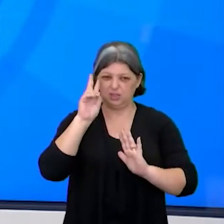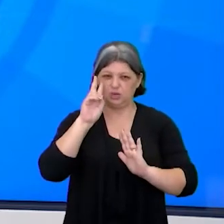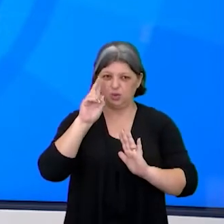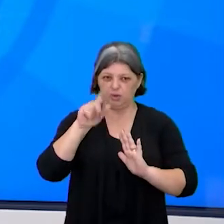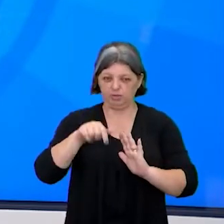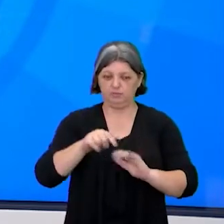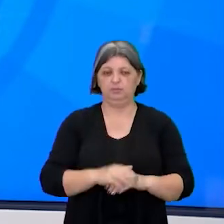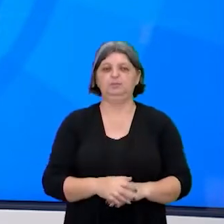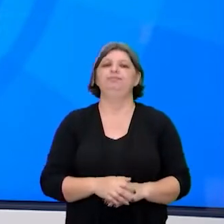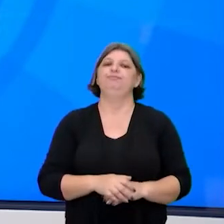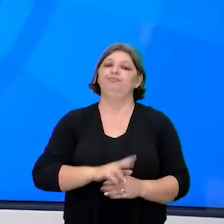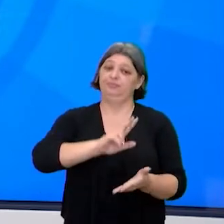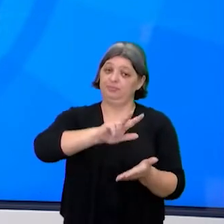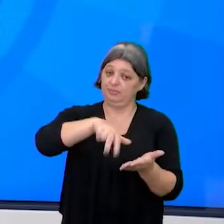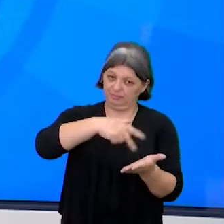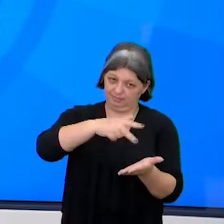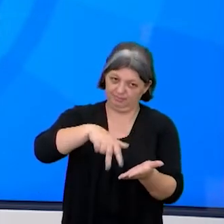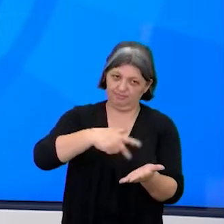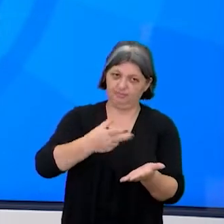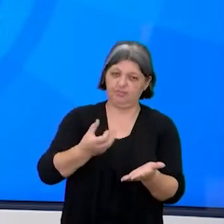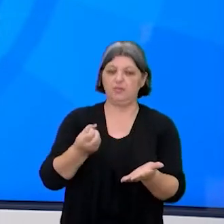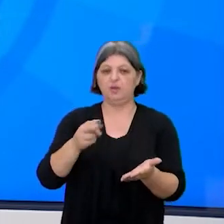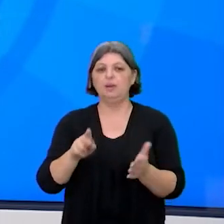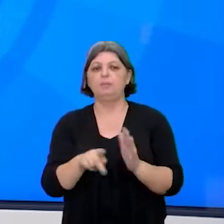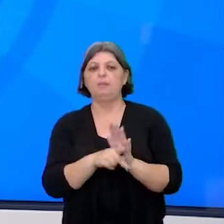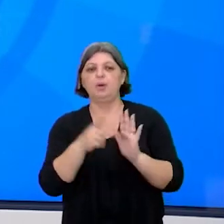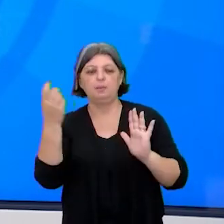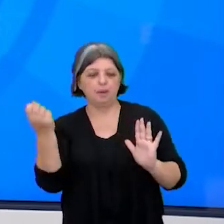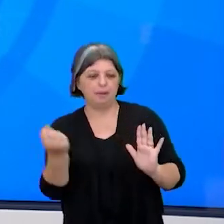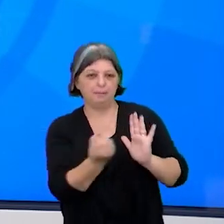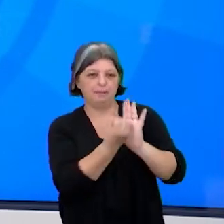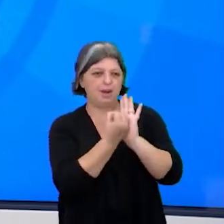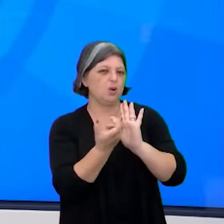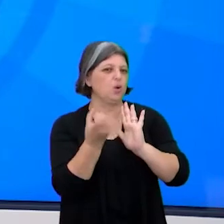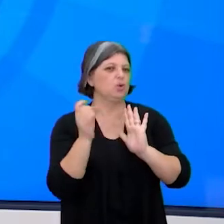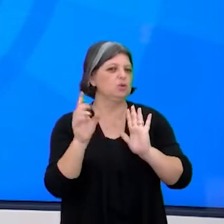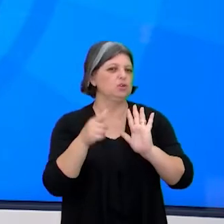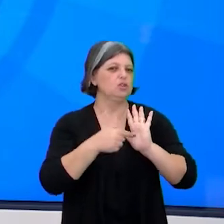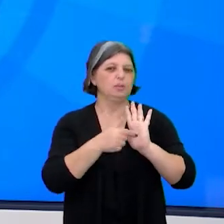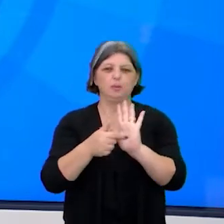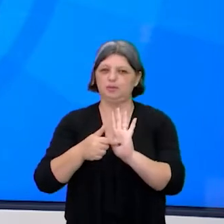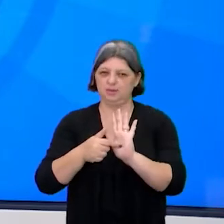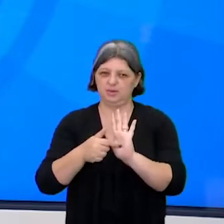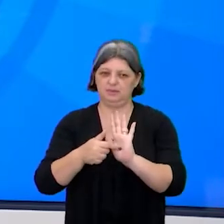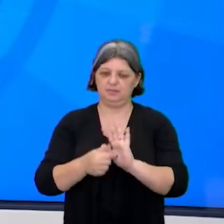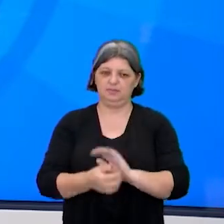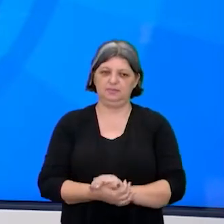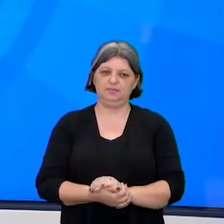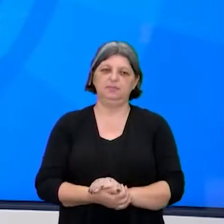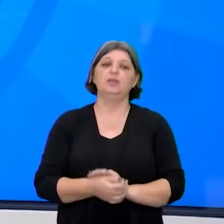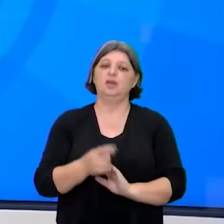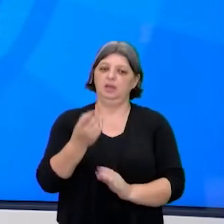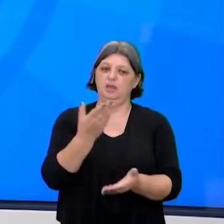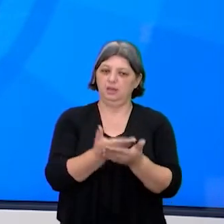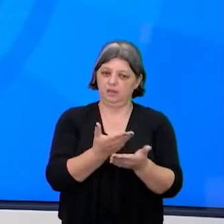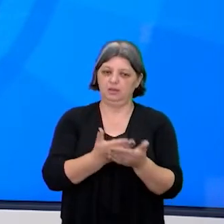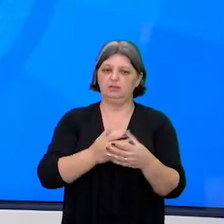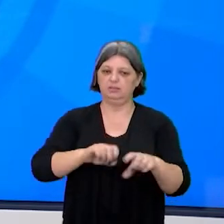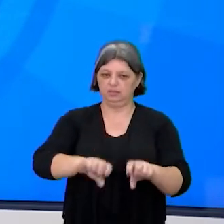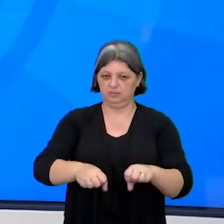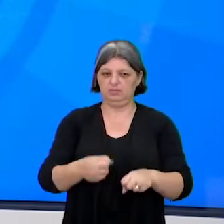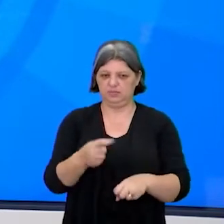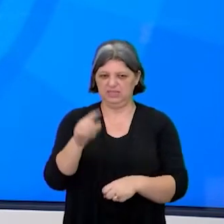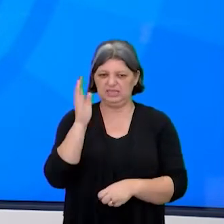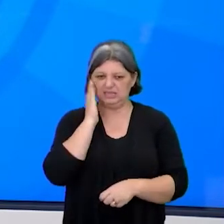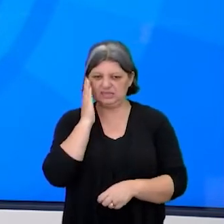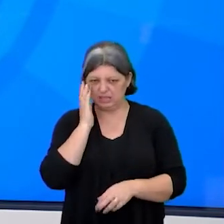dança, ela é um patrimônio ou é uma manifestação? Já que a semana aqui é de estudos intensivos, você